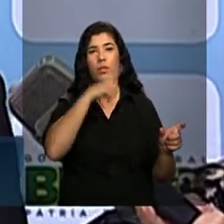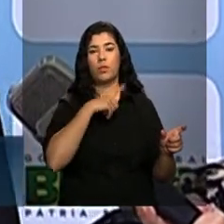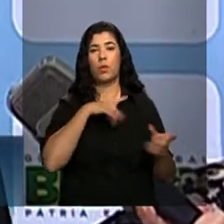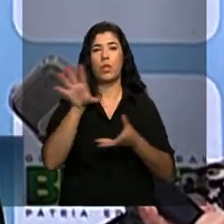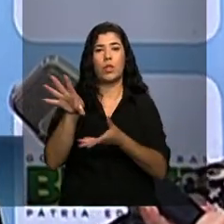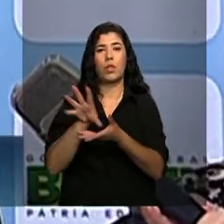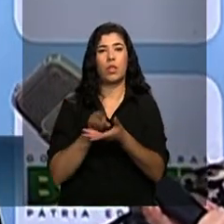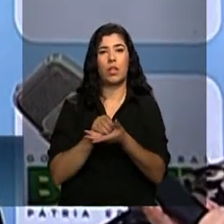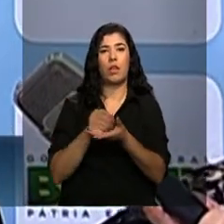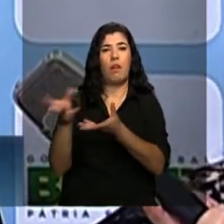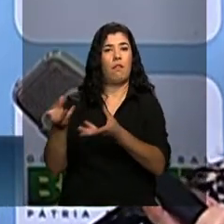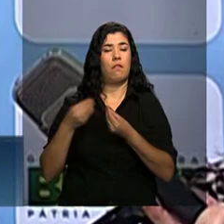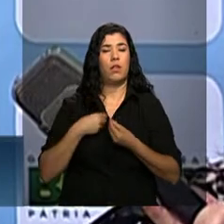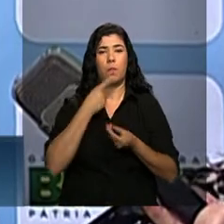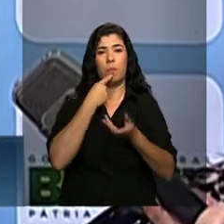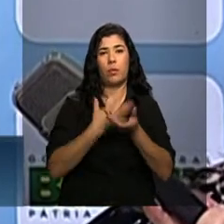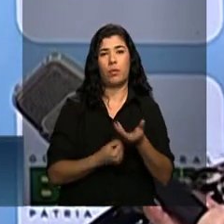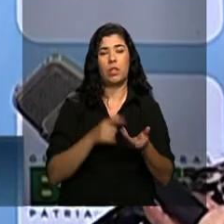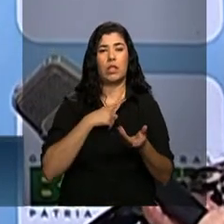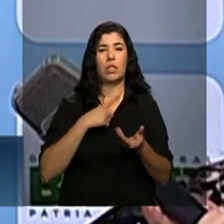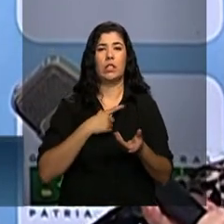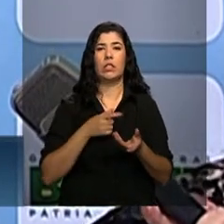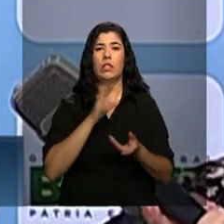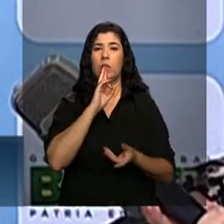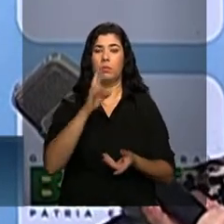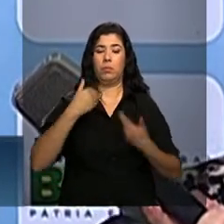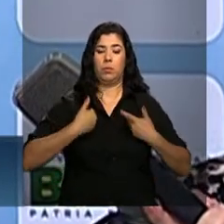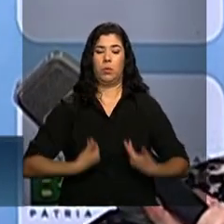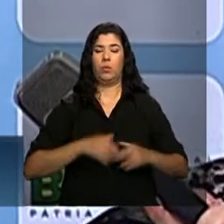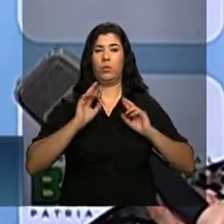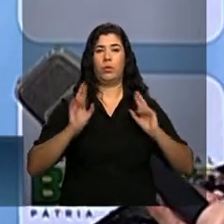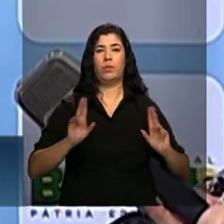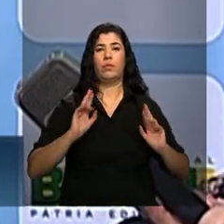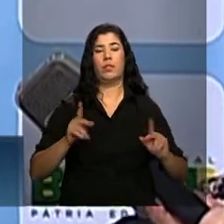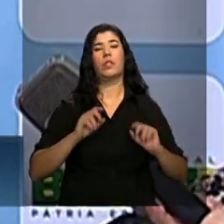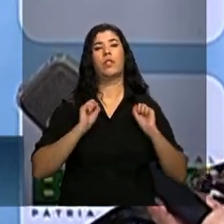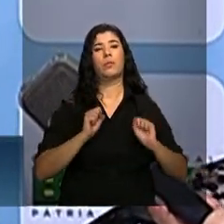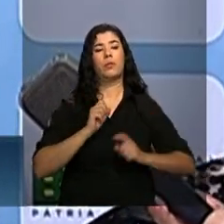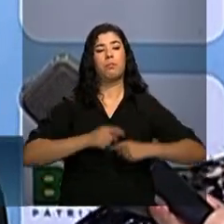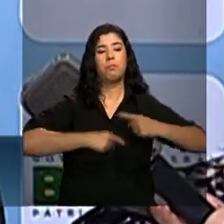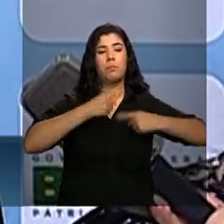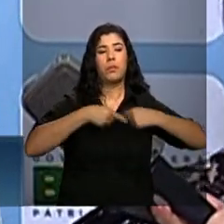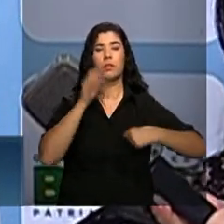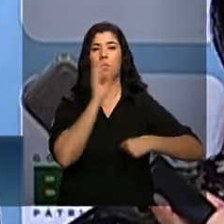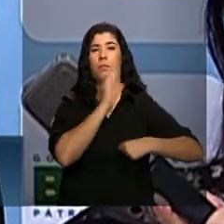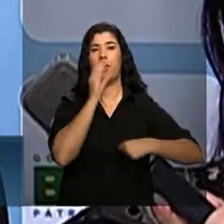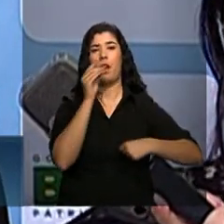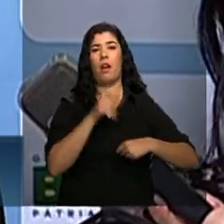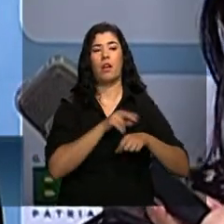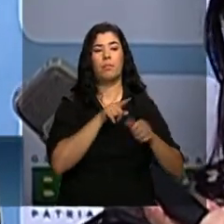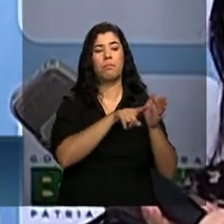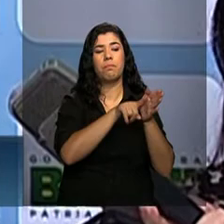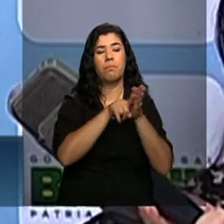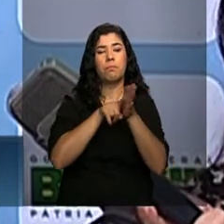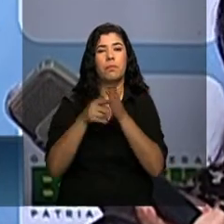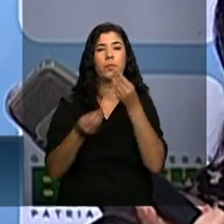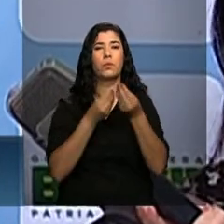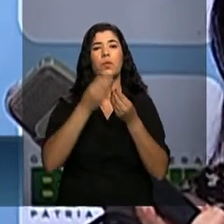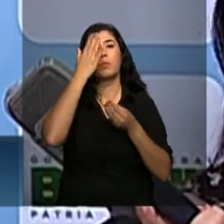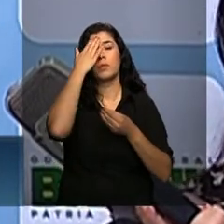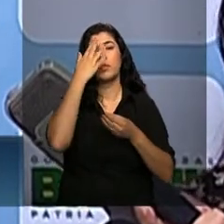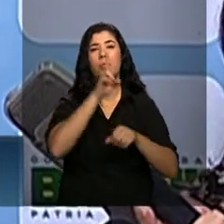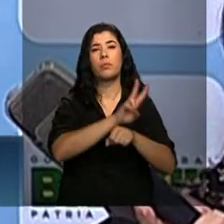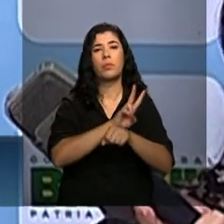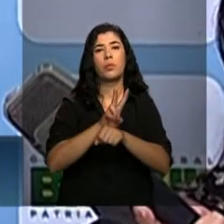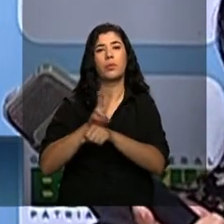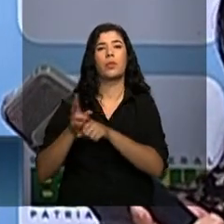houve mais uma reação adversa ou não houve, foi pontual, foi uma questão. Então, isso pode desencadear uma maior agilidade na tarefa de